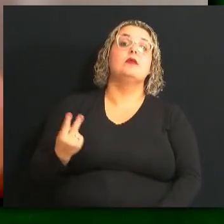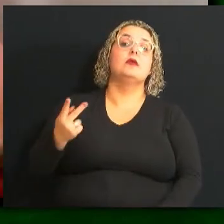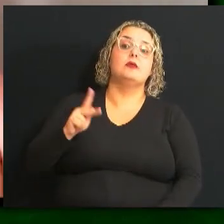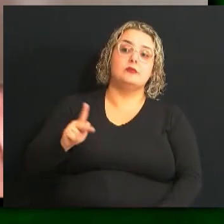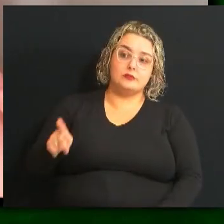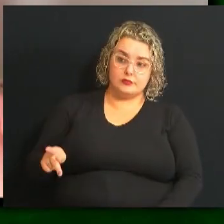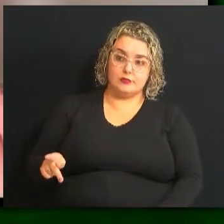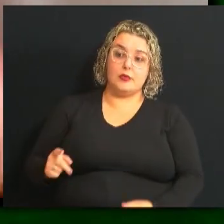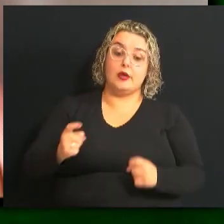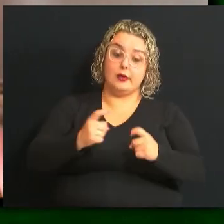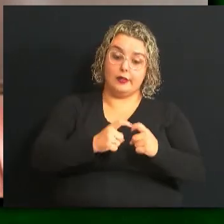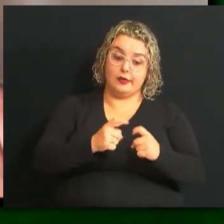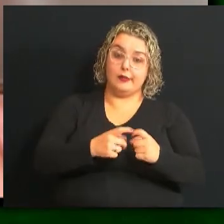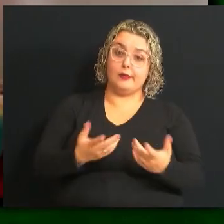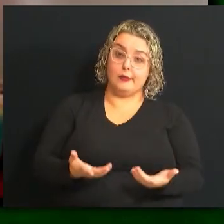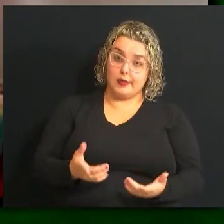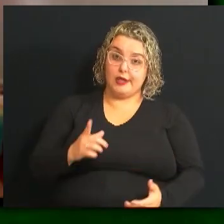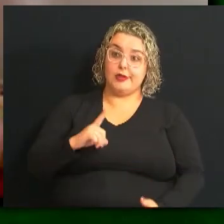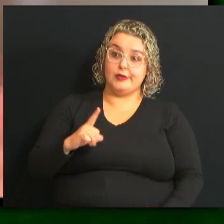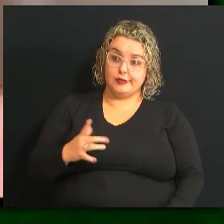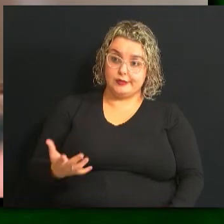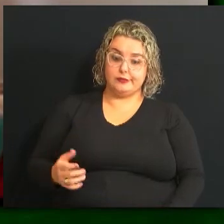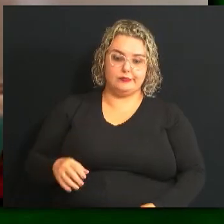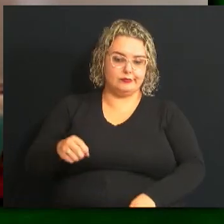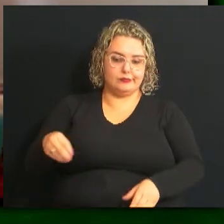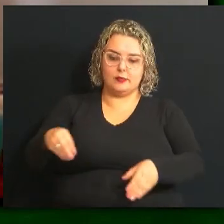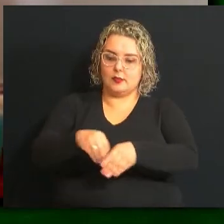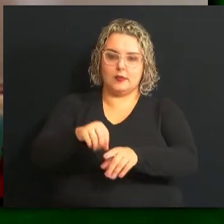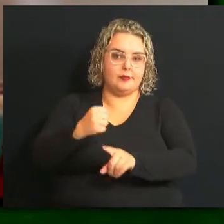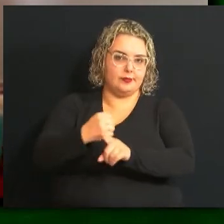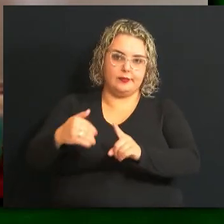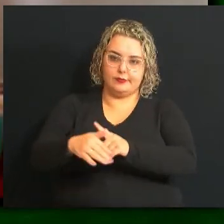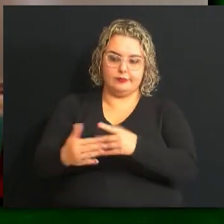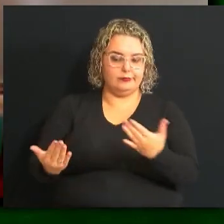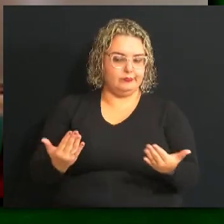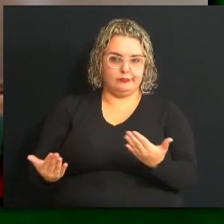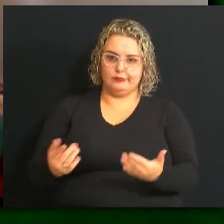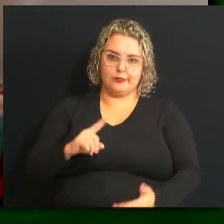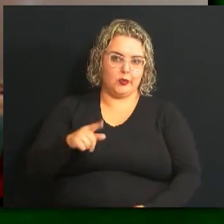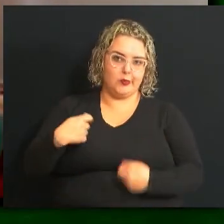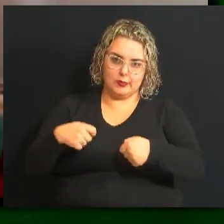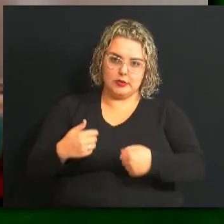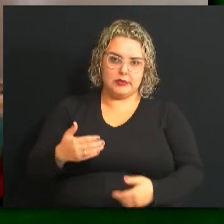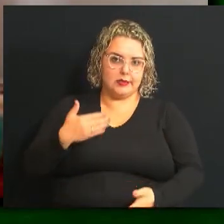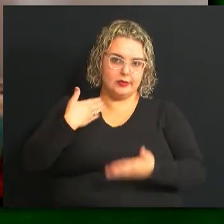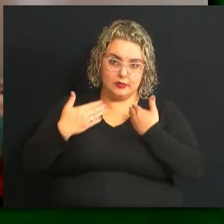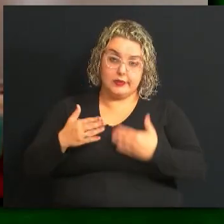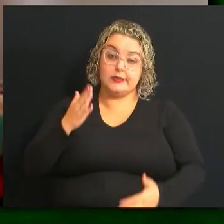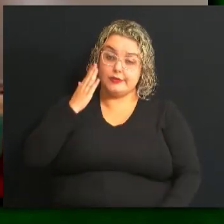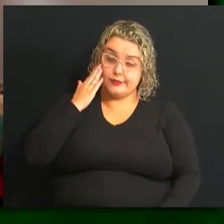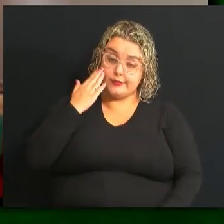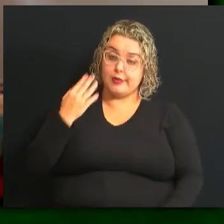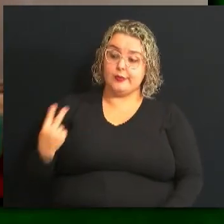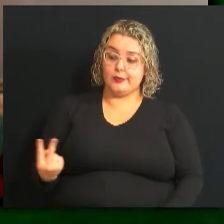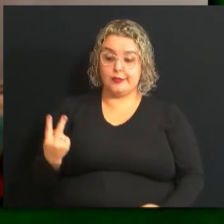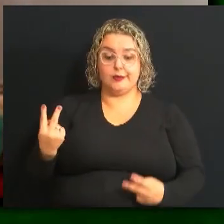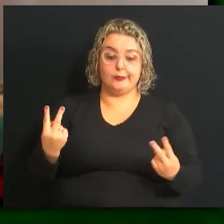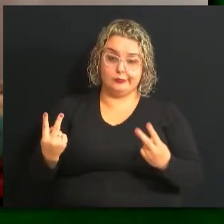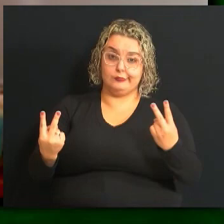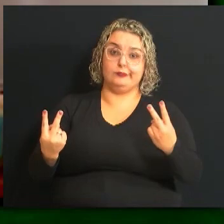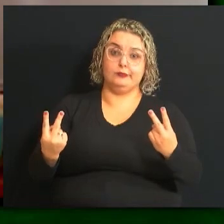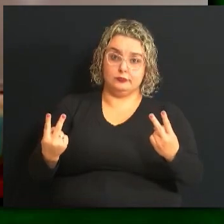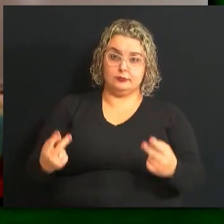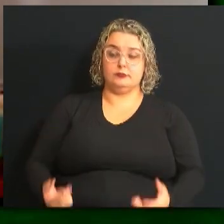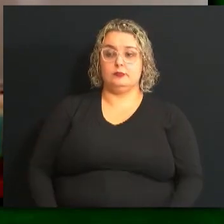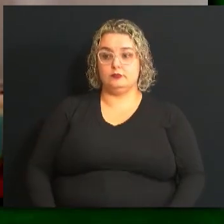que o médico tem dentro da sociedade, a gente não precisa nem conversar, porque a gente sabe como é. E o que acontece é que o professor vai sendo tirado